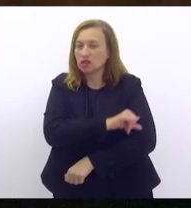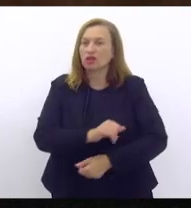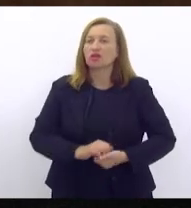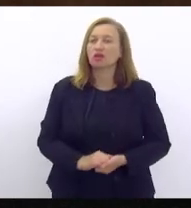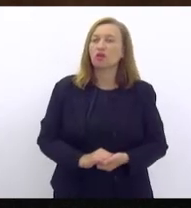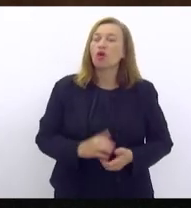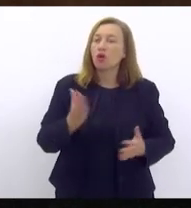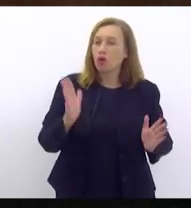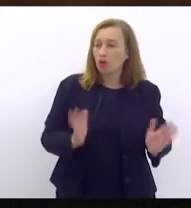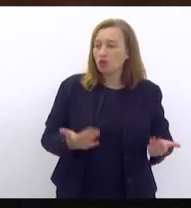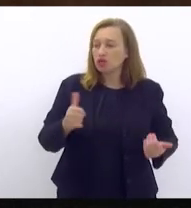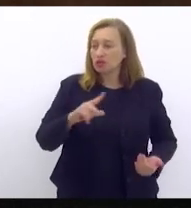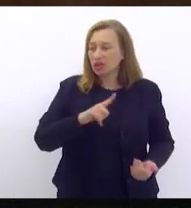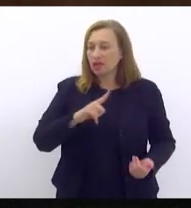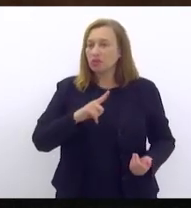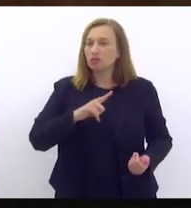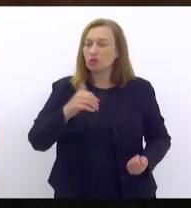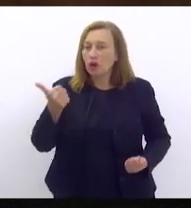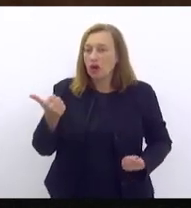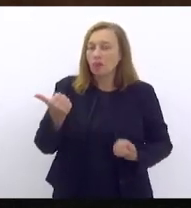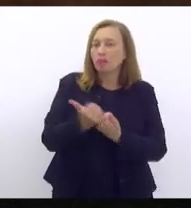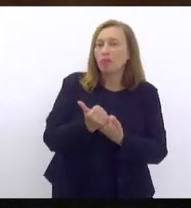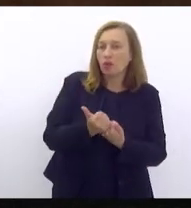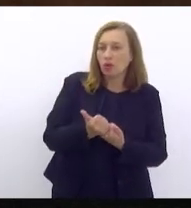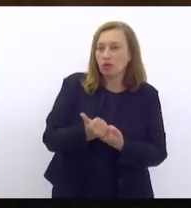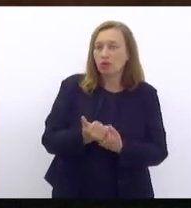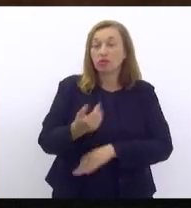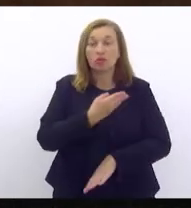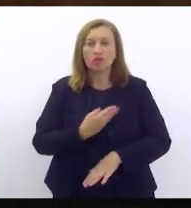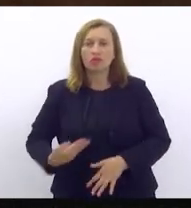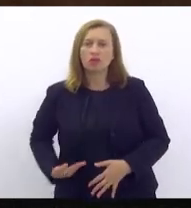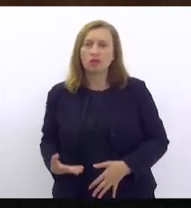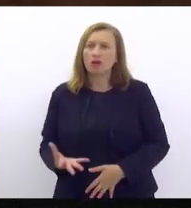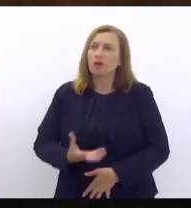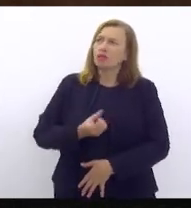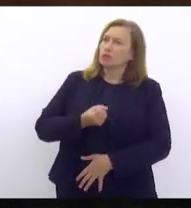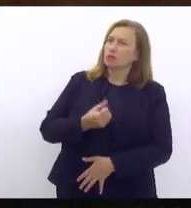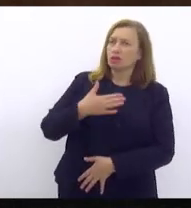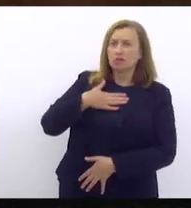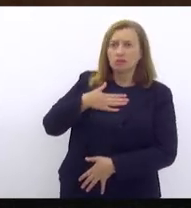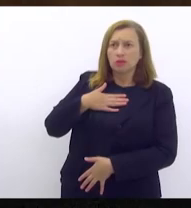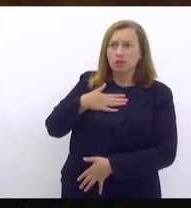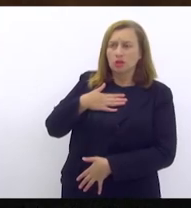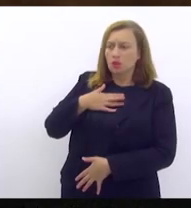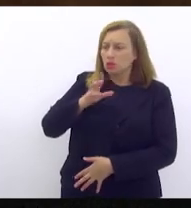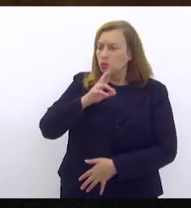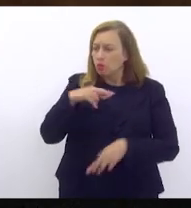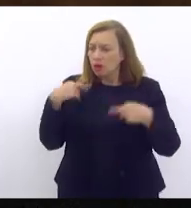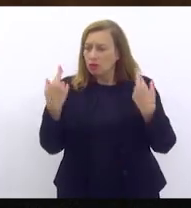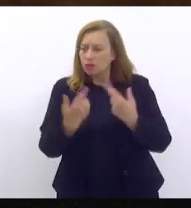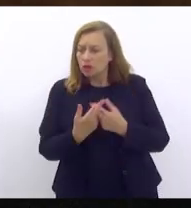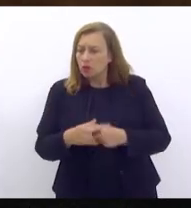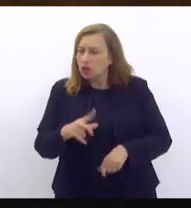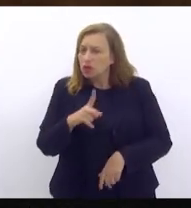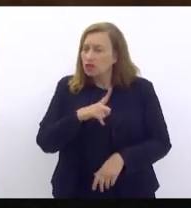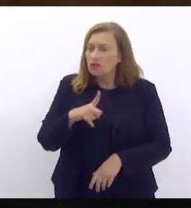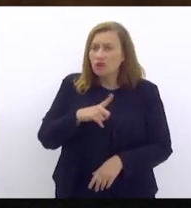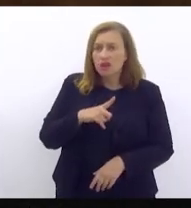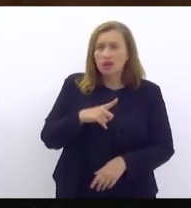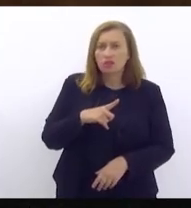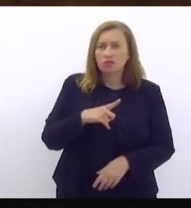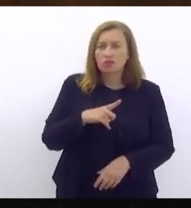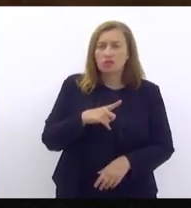o apoio do governador, que ficou surpreso em uma reunião que nós tivemos sobre o que nós levamos para ele,